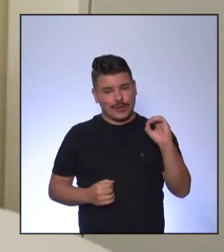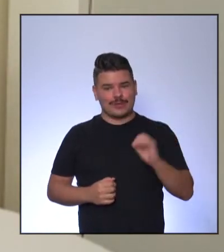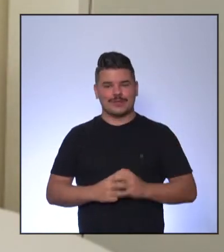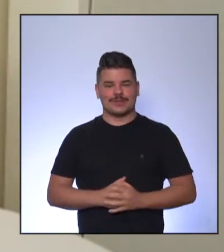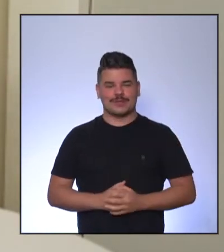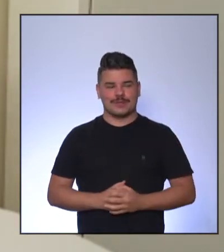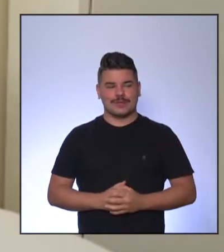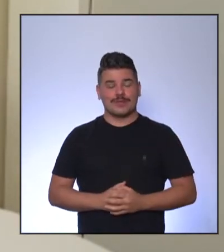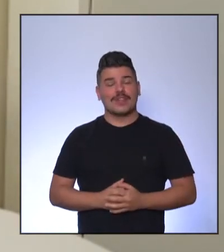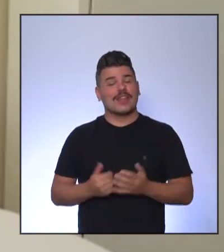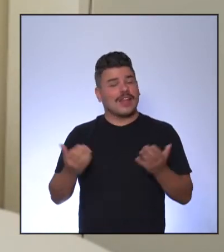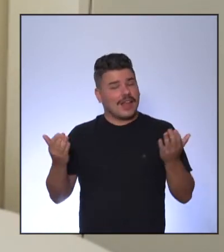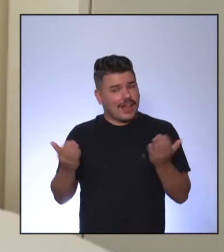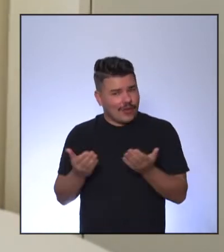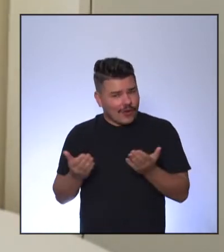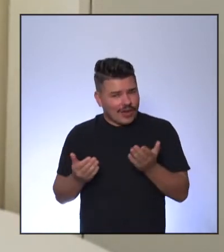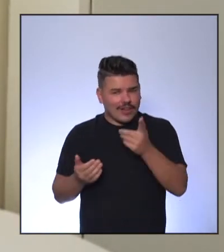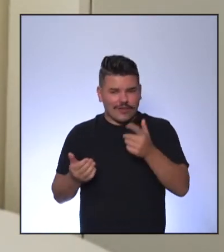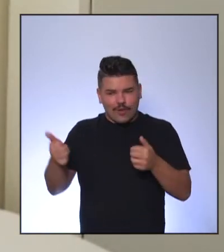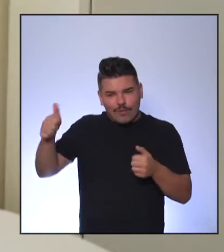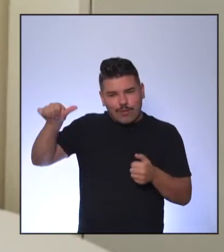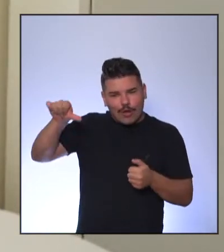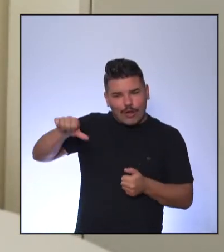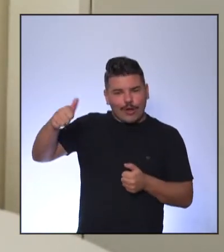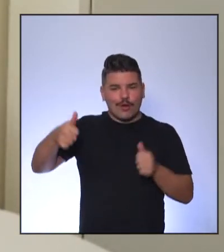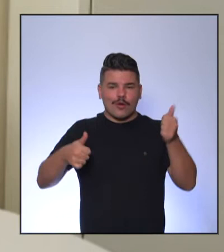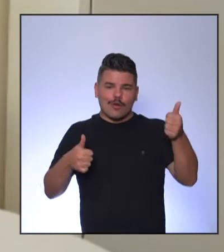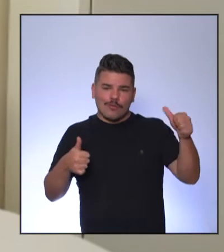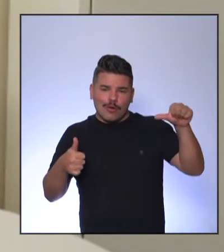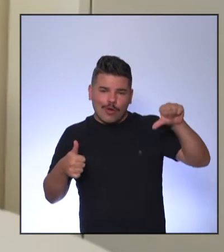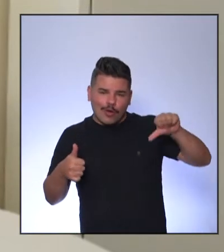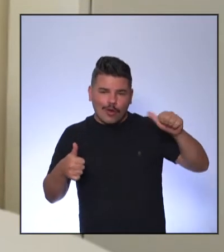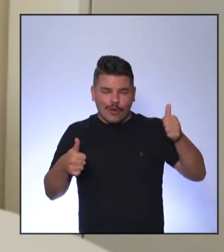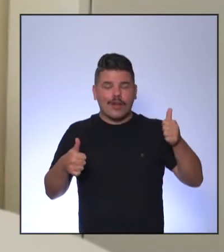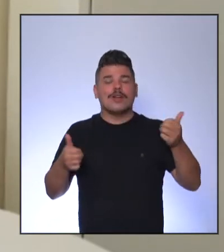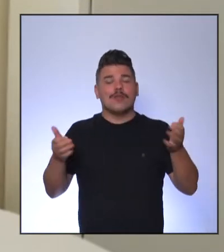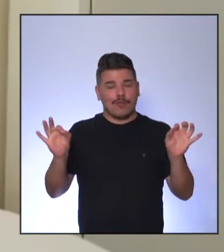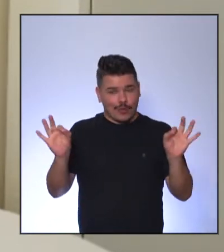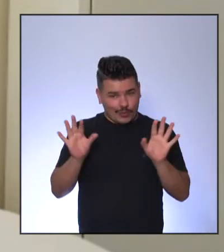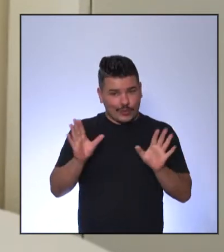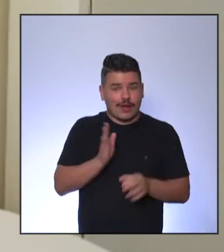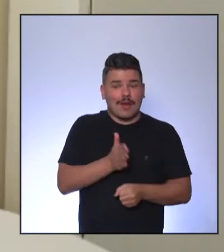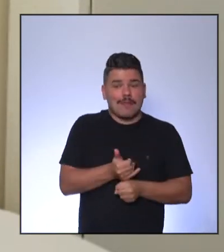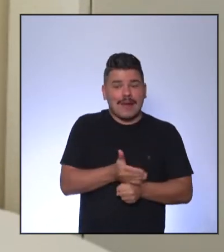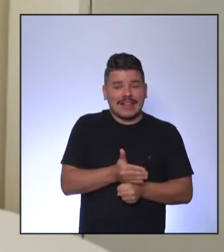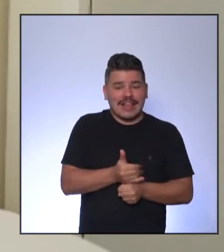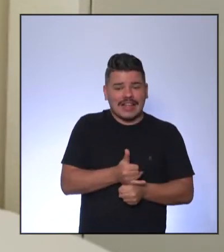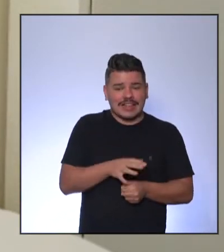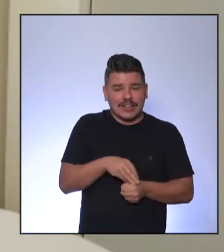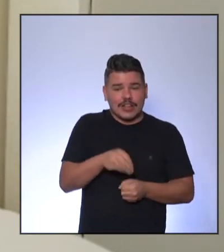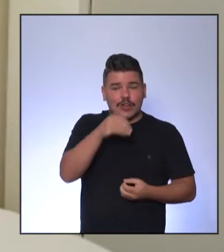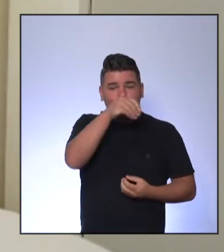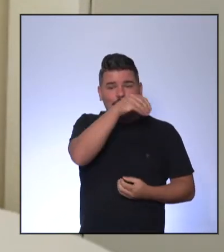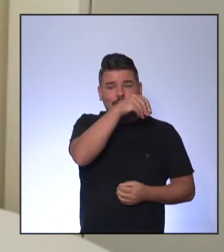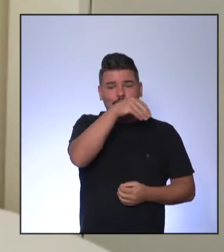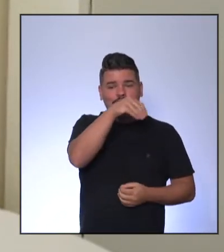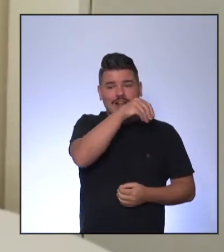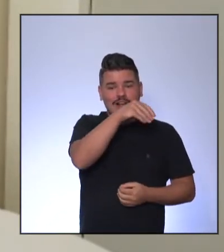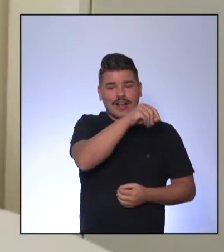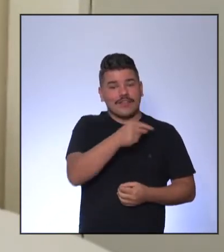em um dos tubos de ensaio pequenos pedacinhos de batata cortada e vou pedir para vocês observarem o que